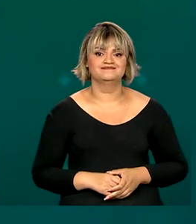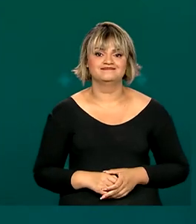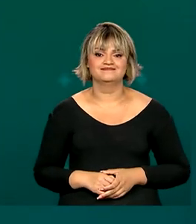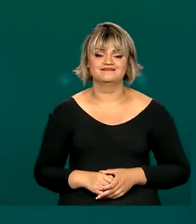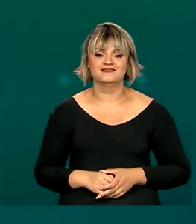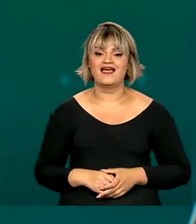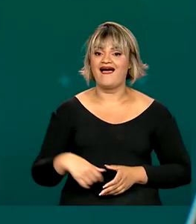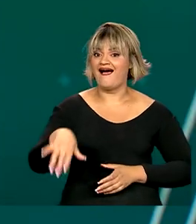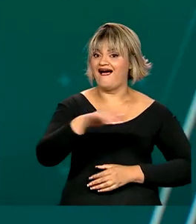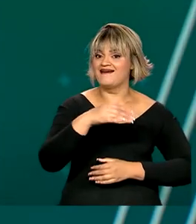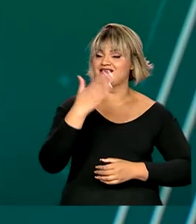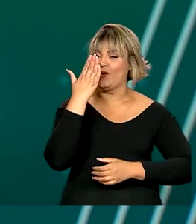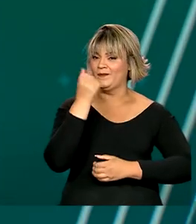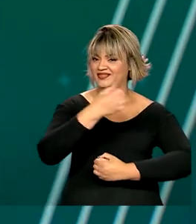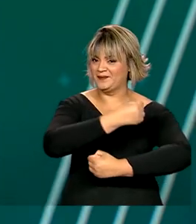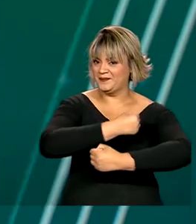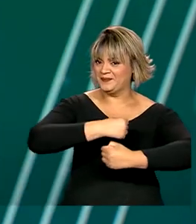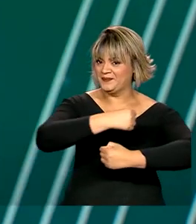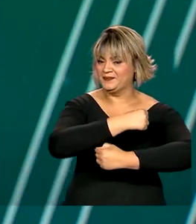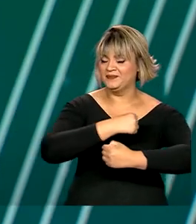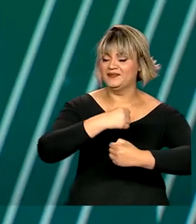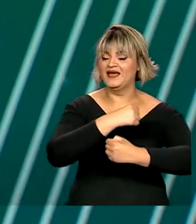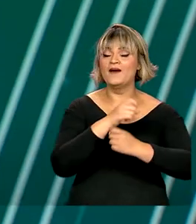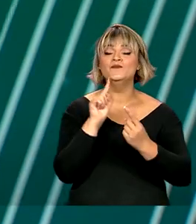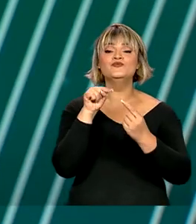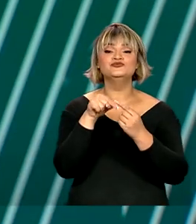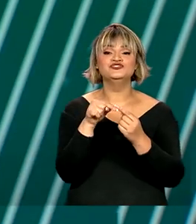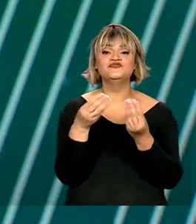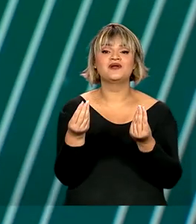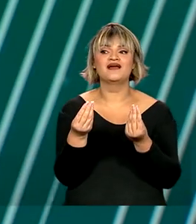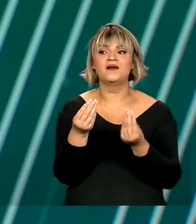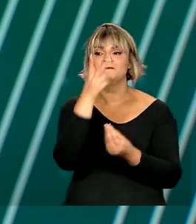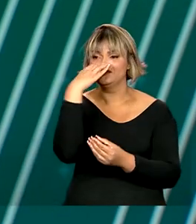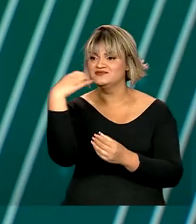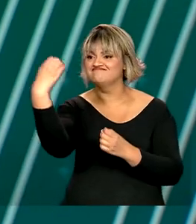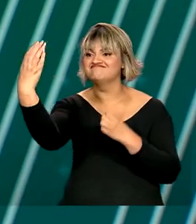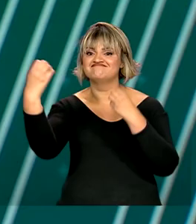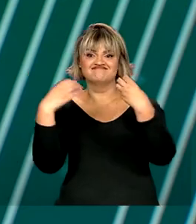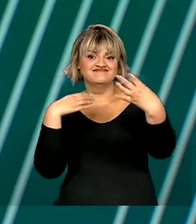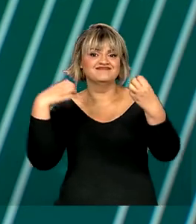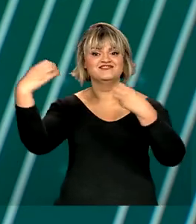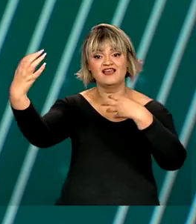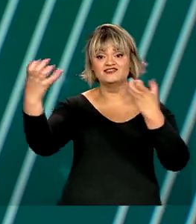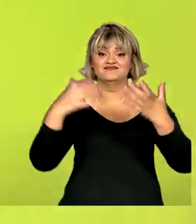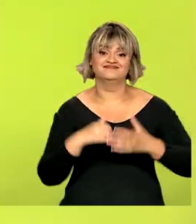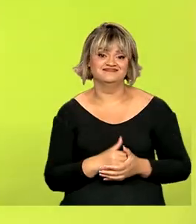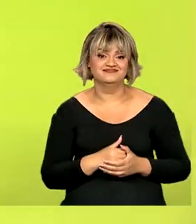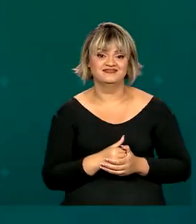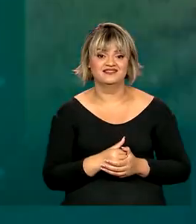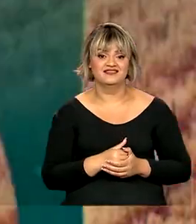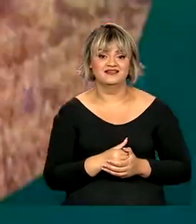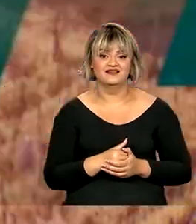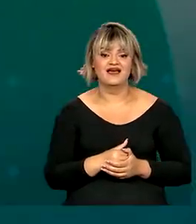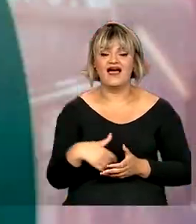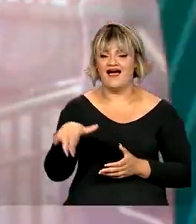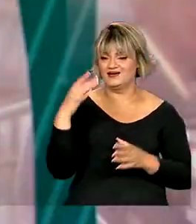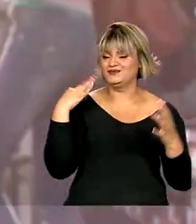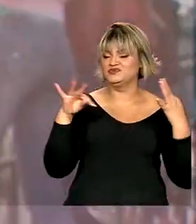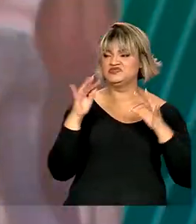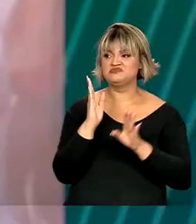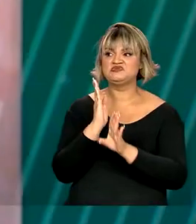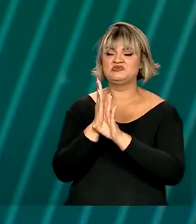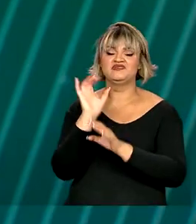a gastronomia é o terceiro principal motivo da realização de viagens segundo a Organização Mundial do Turismo